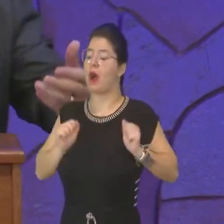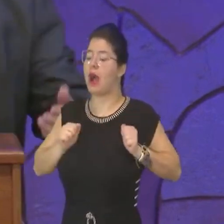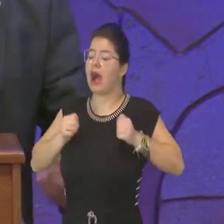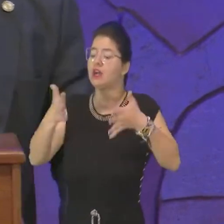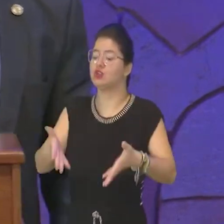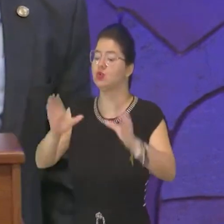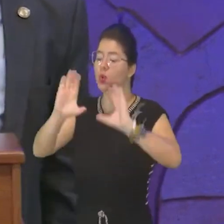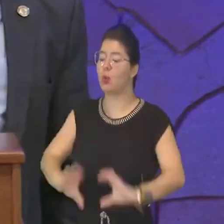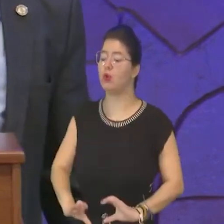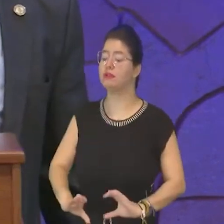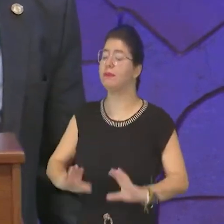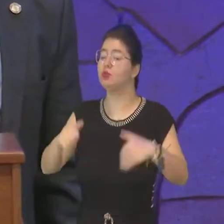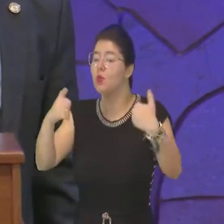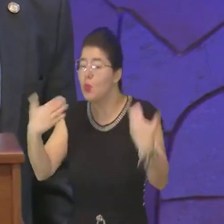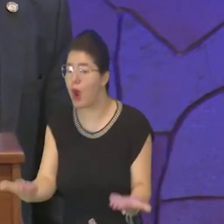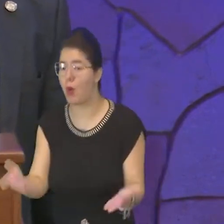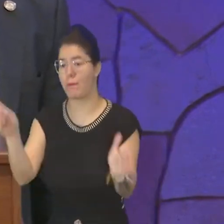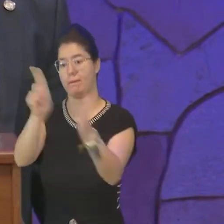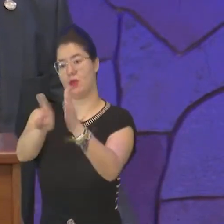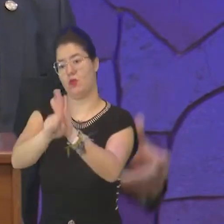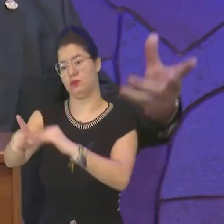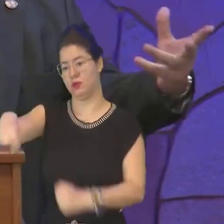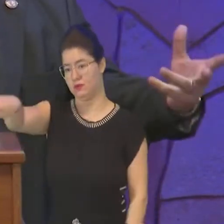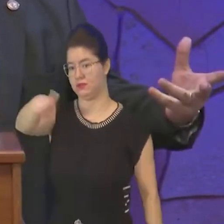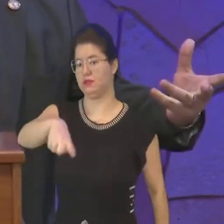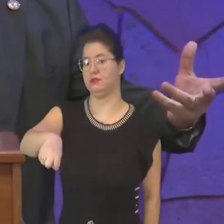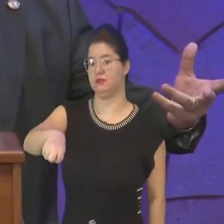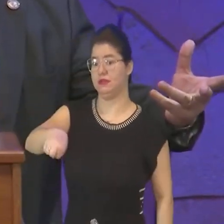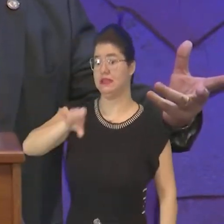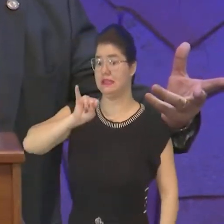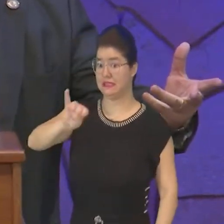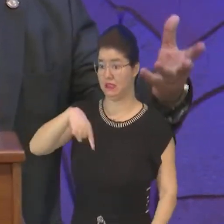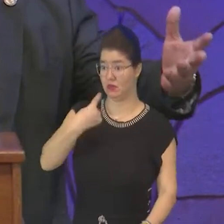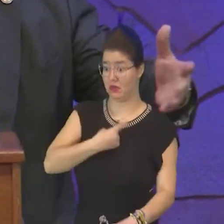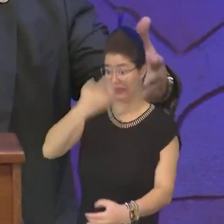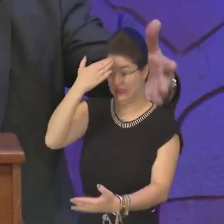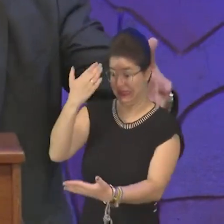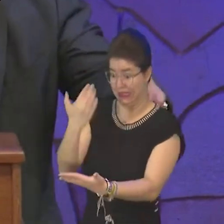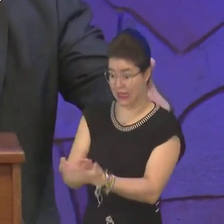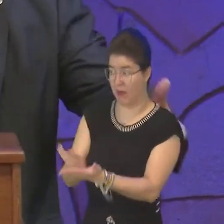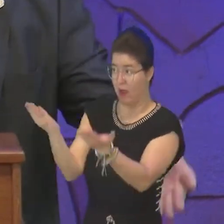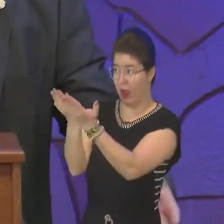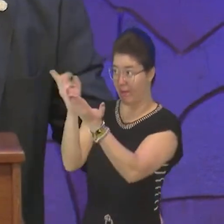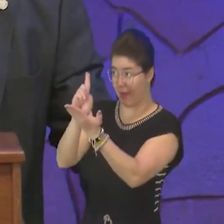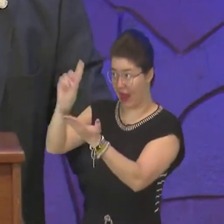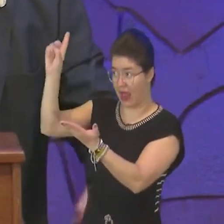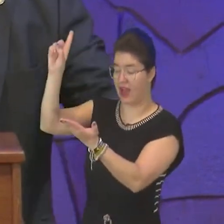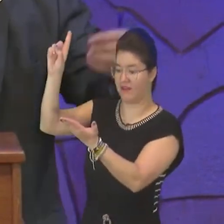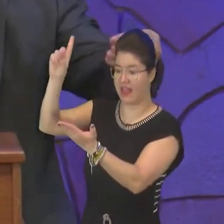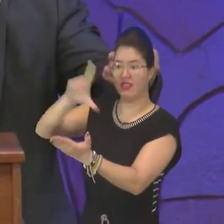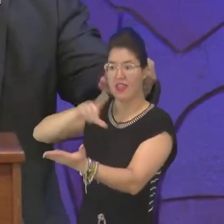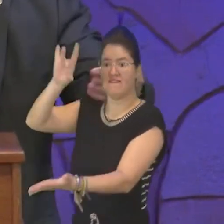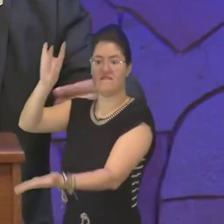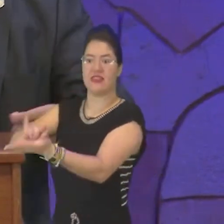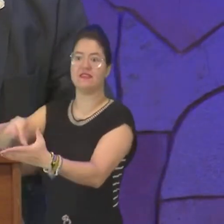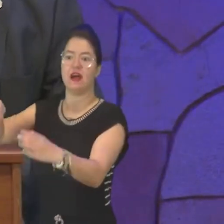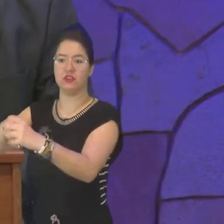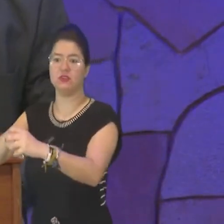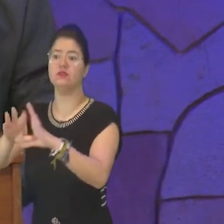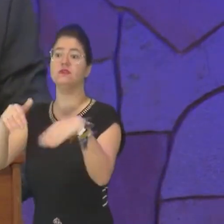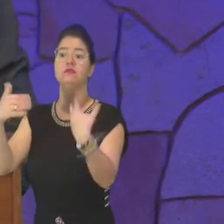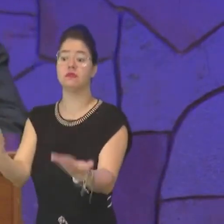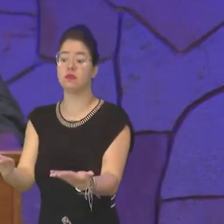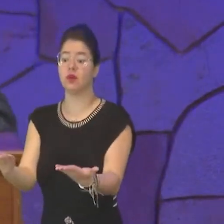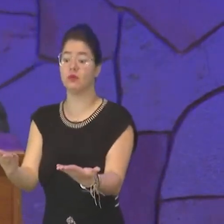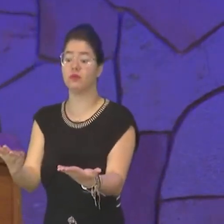esta batalha? Se nós cremos que a palavra tem o melhor, então quem